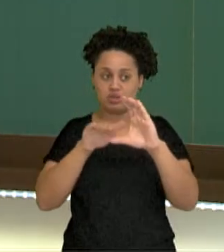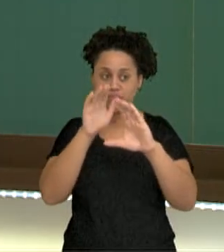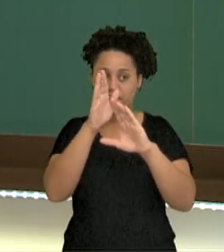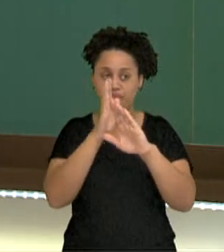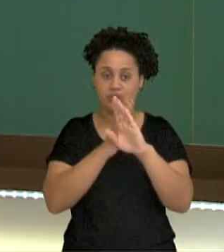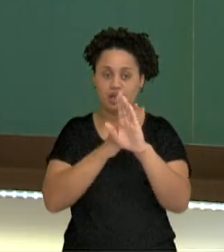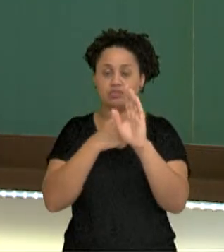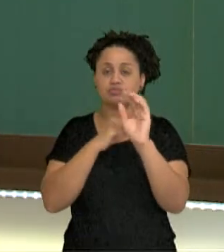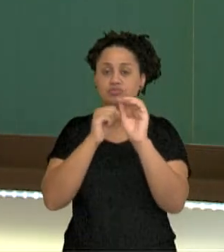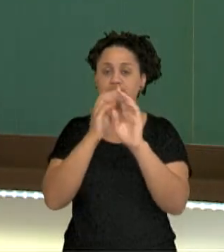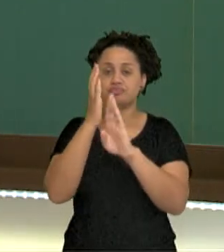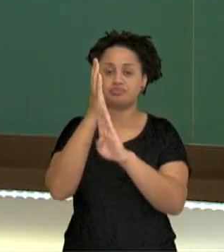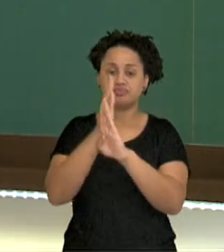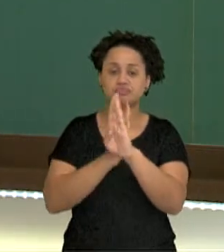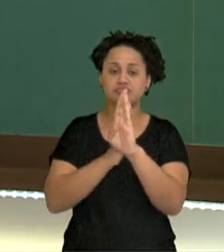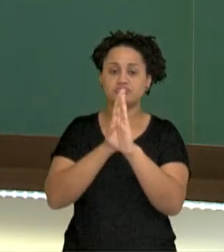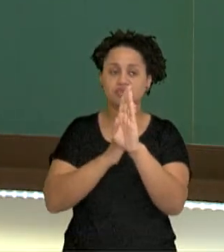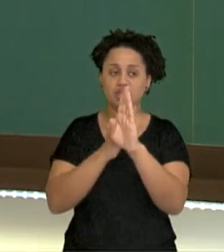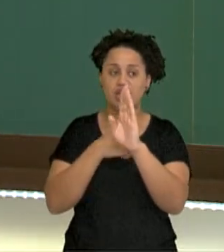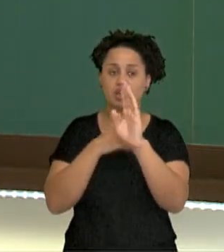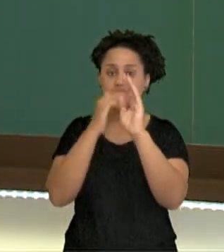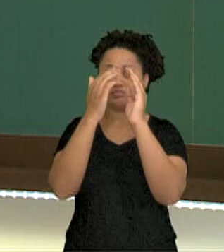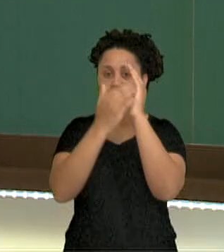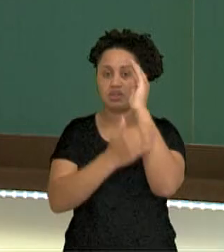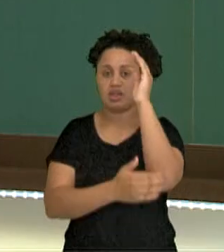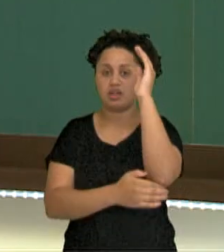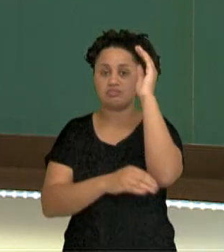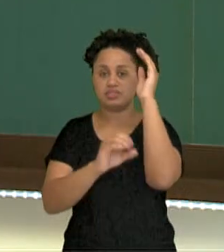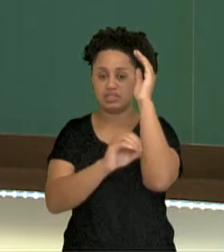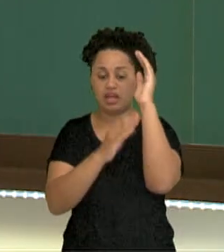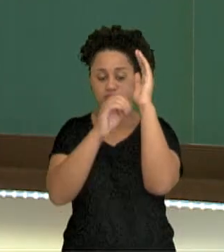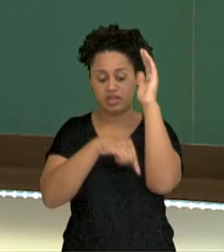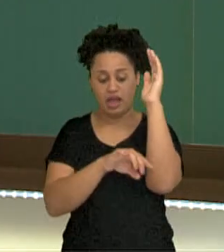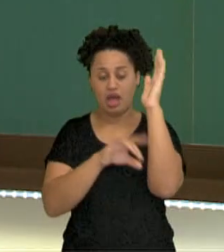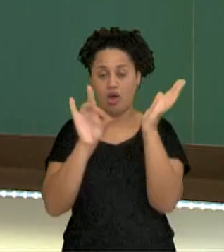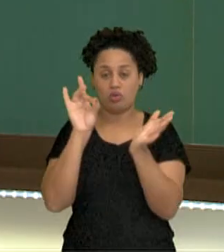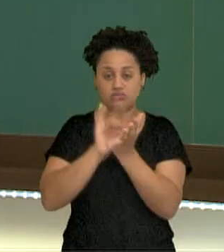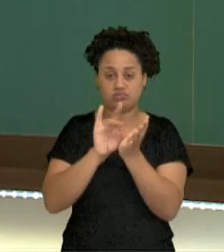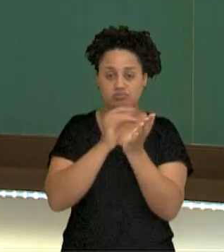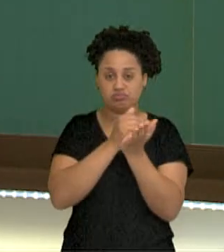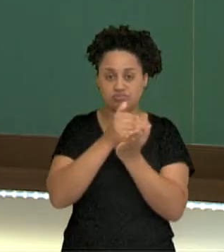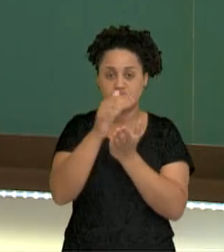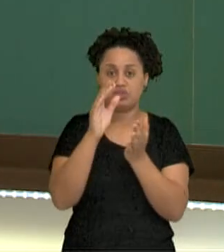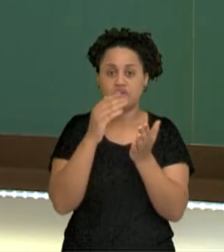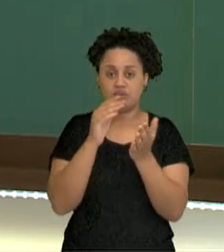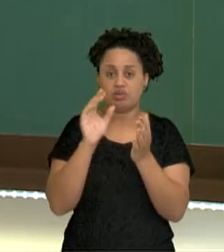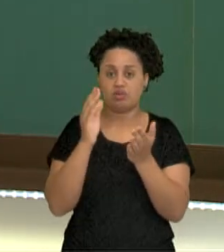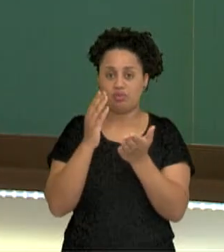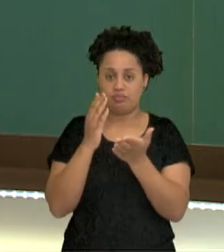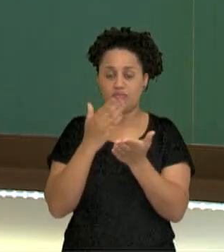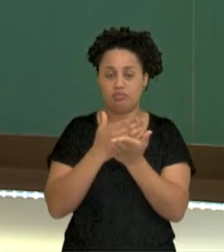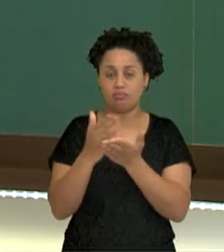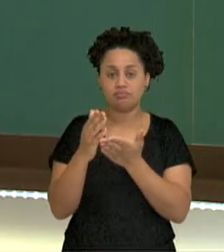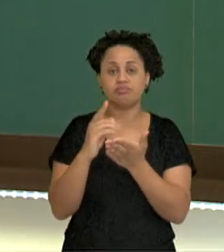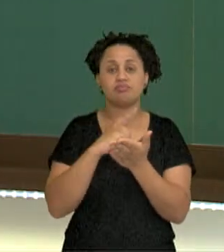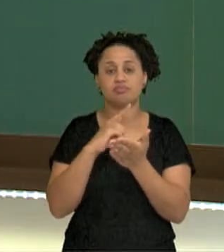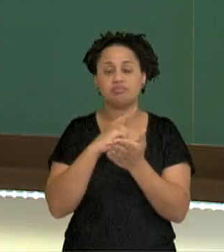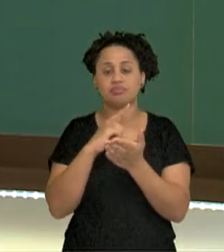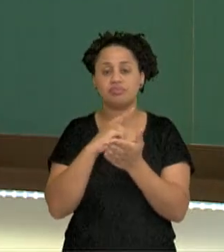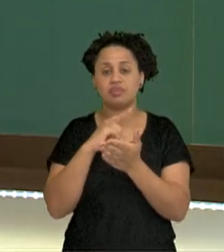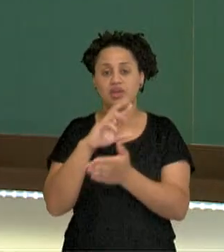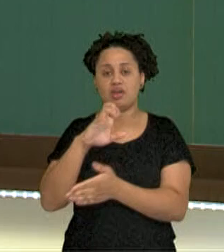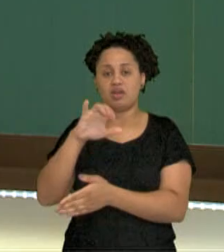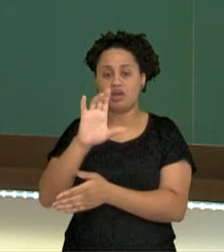ó, coincidindo com a origem do plano cartesiano e tem o raio unitário. O raio unitário quer dizer